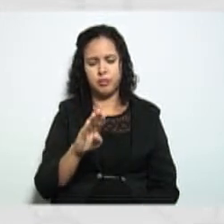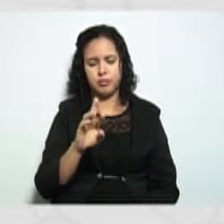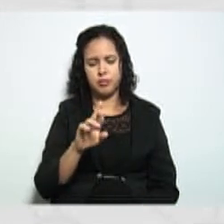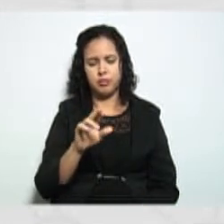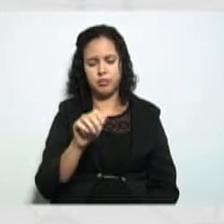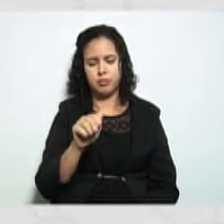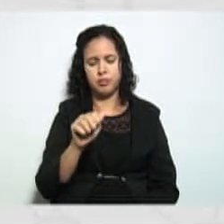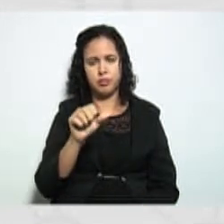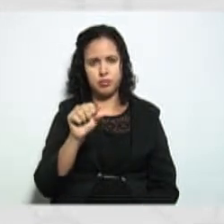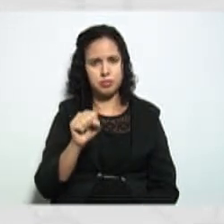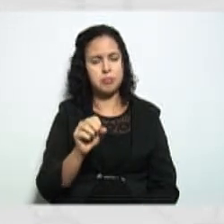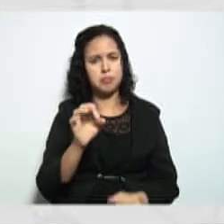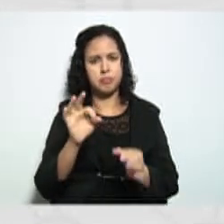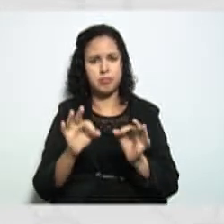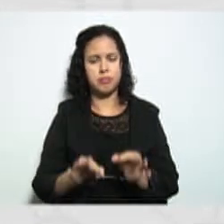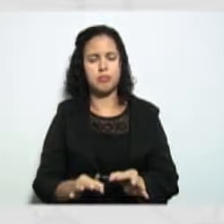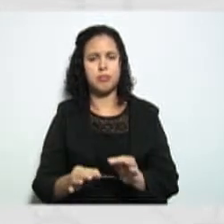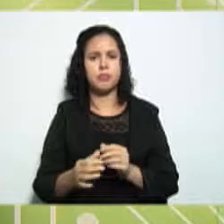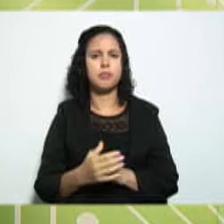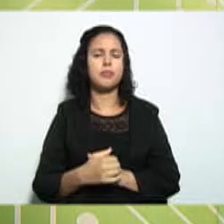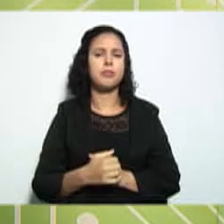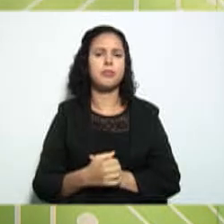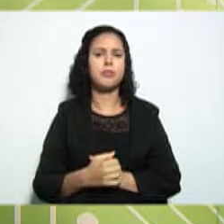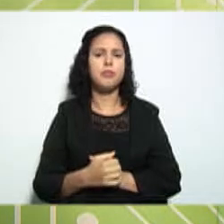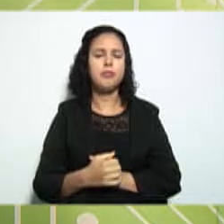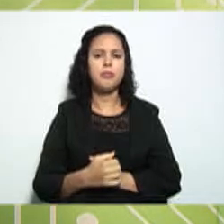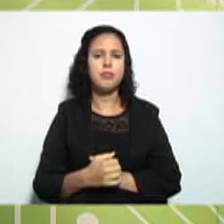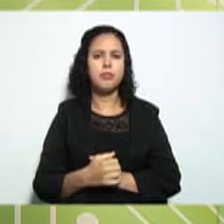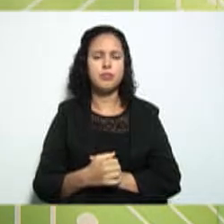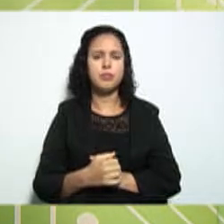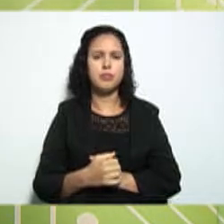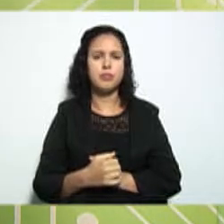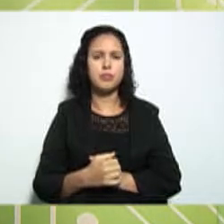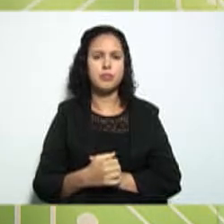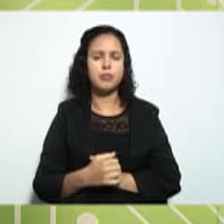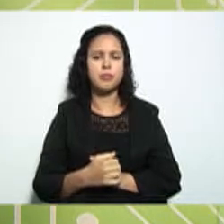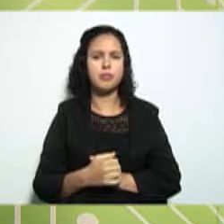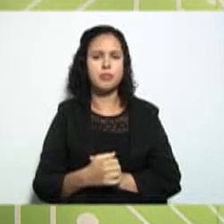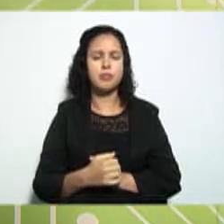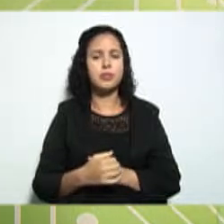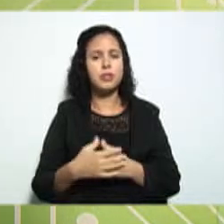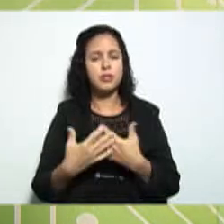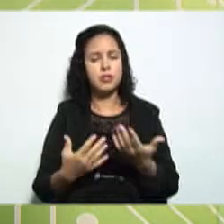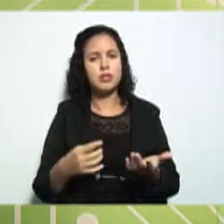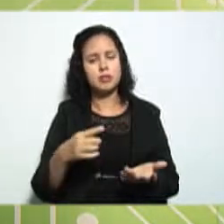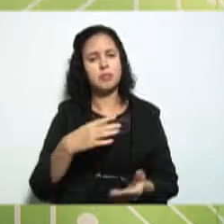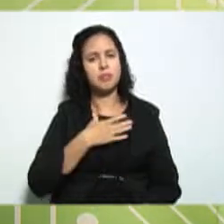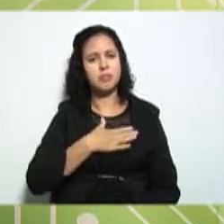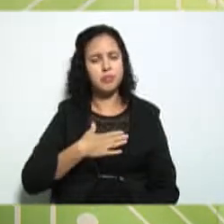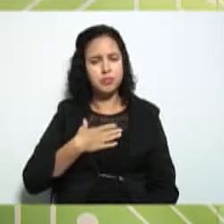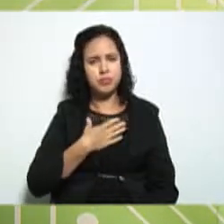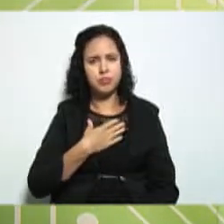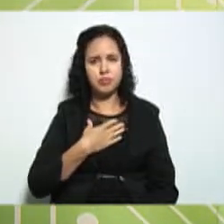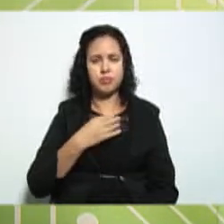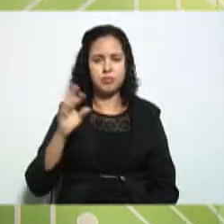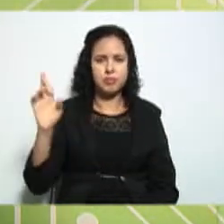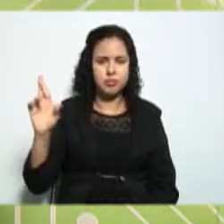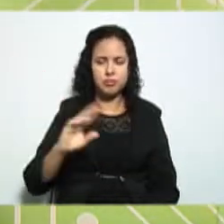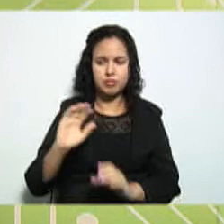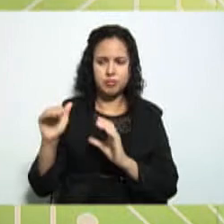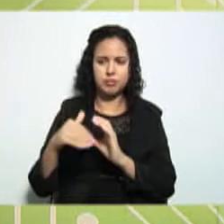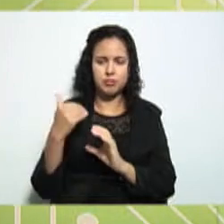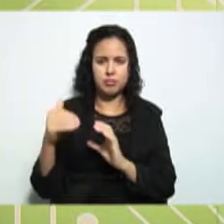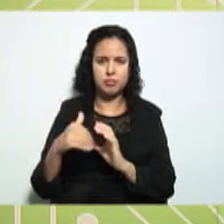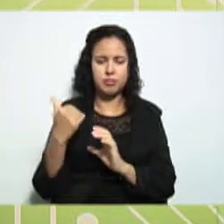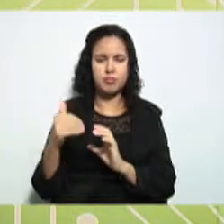está correta. São chamados de sobras. Legal, eu adoro quando chegam as respostas, sabia? Ver vocês acertando sim, me empolga.